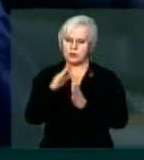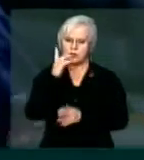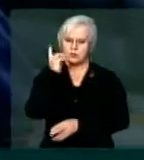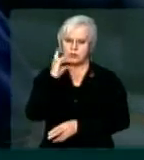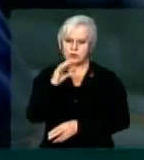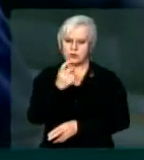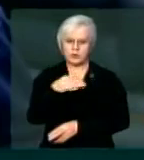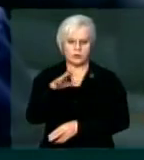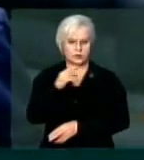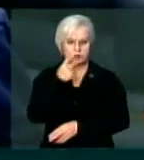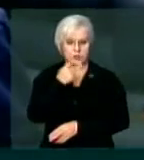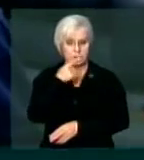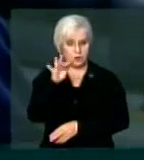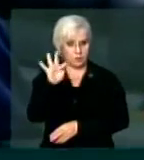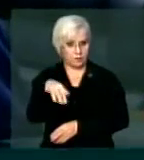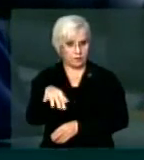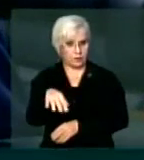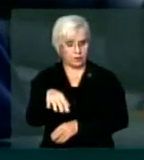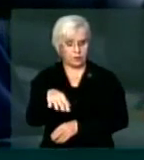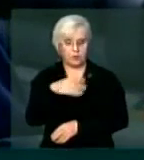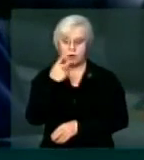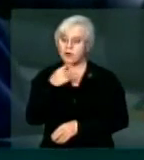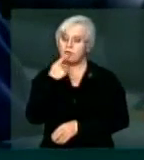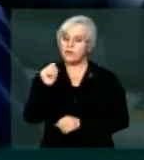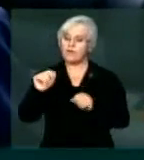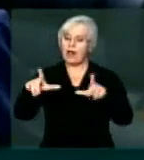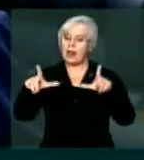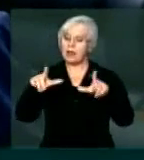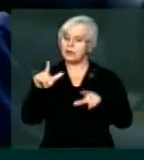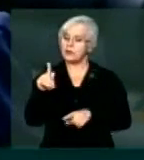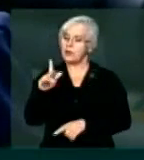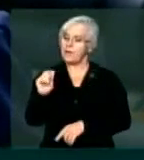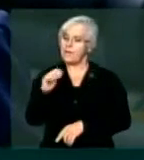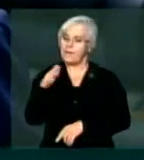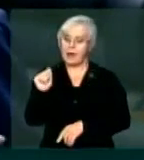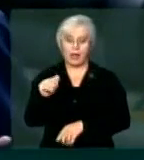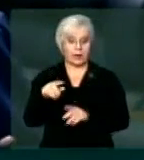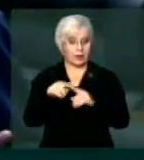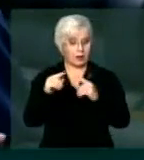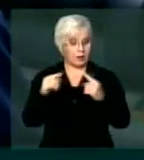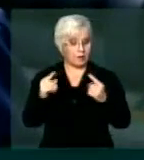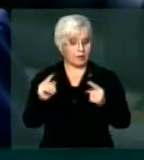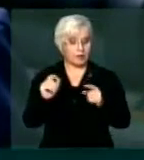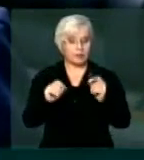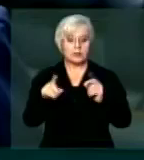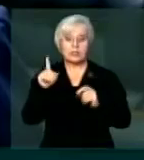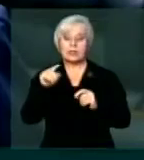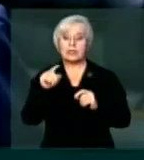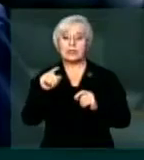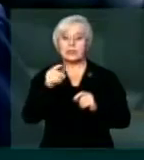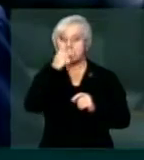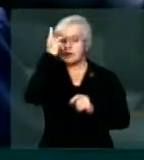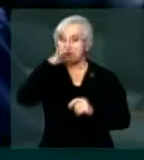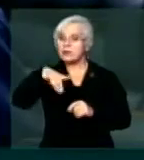falou depois da poesia sobre a placa. Mas há uma contradição, porque quem